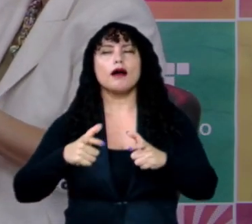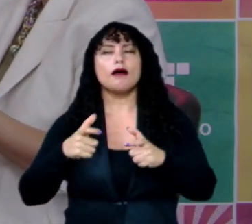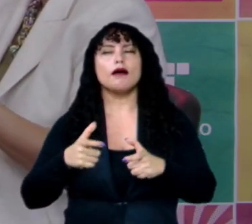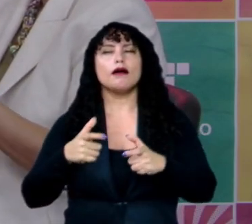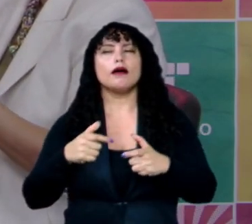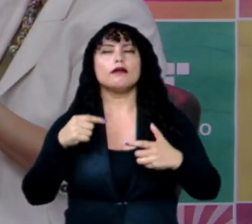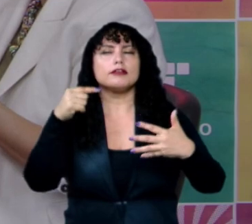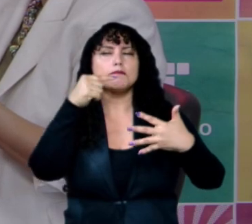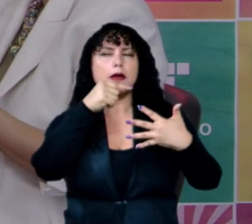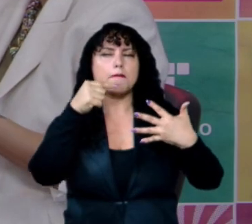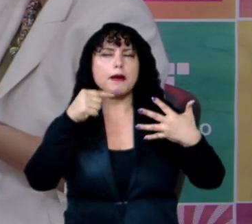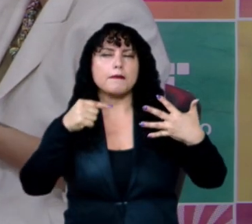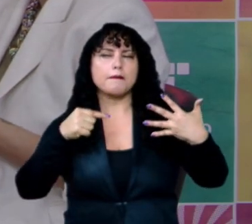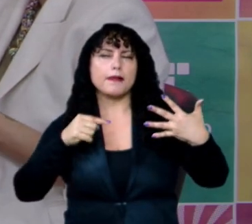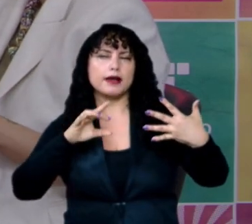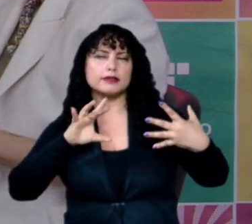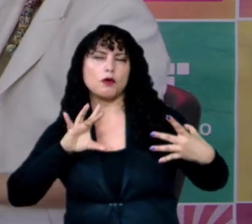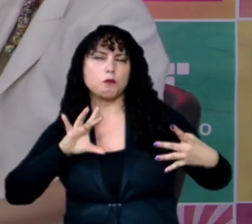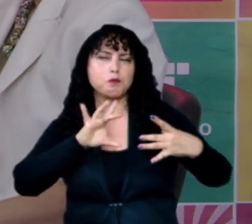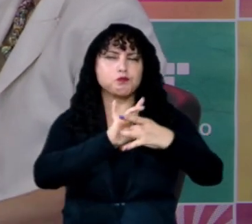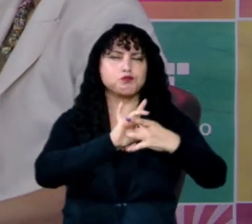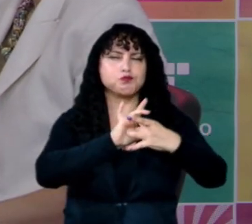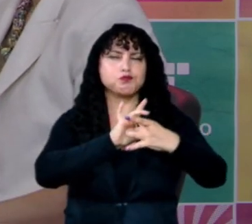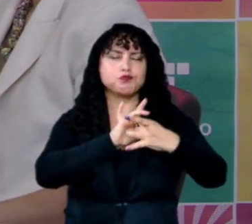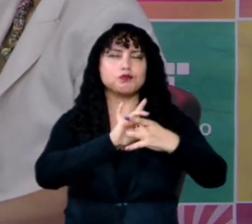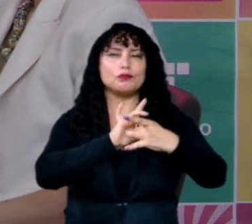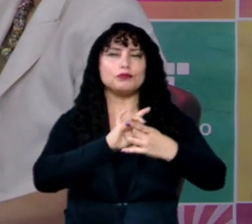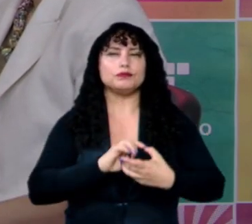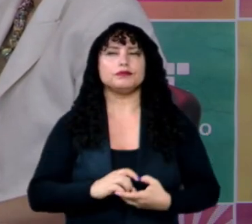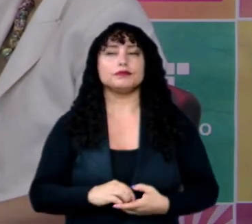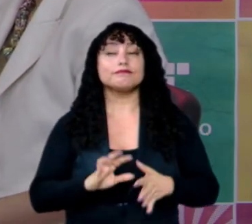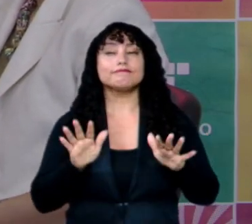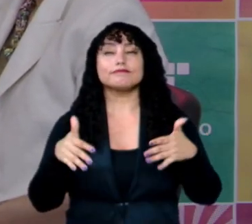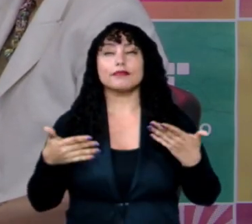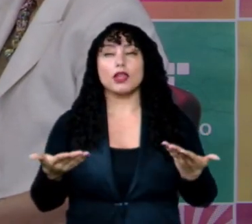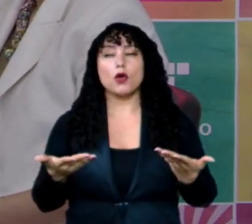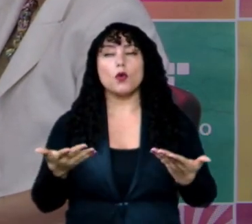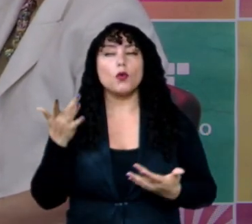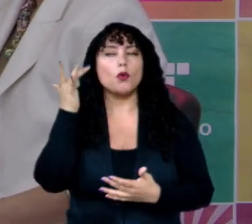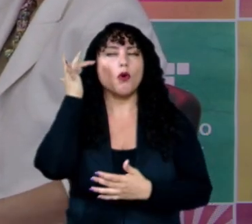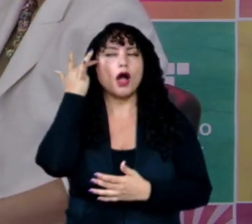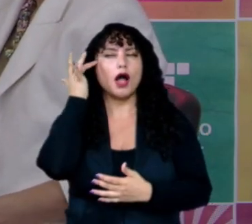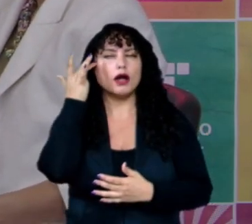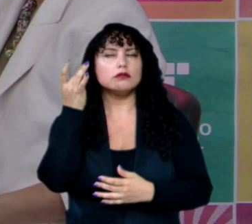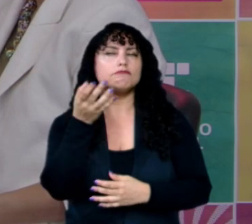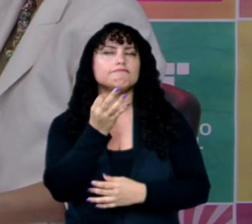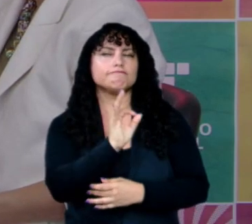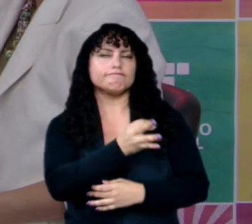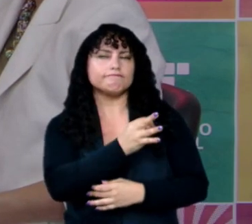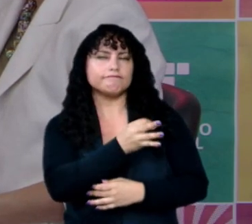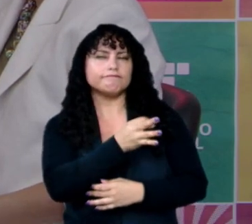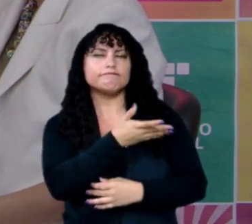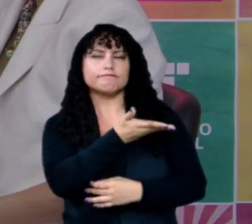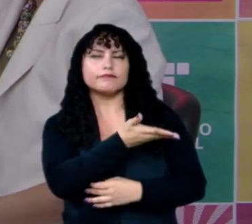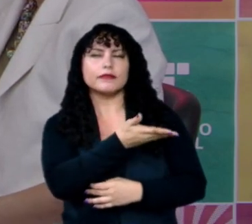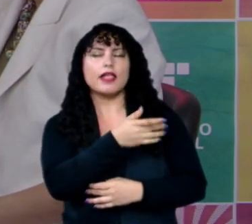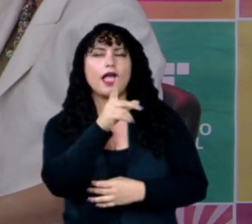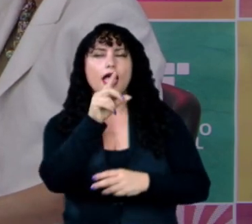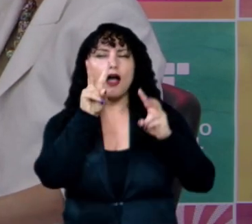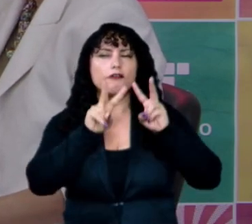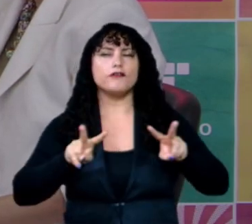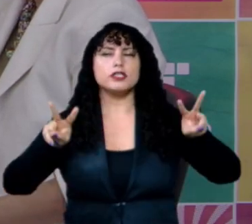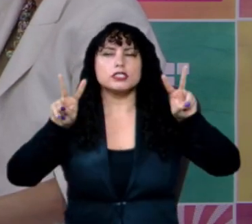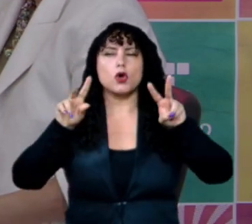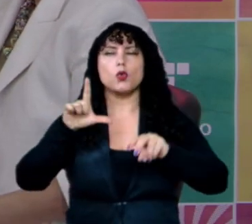essas pontas estão amarradas, né? E então, eu acho que é exatamente essa é a visão que a